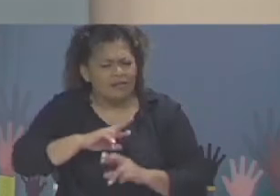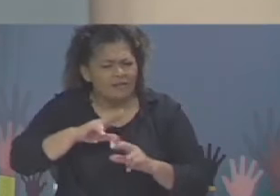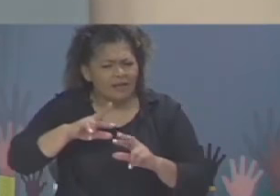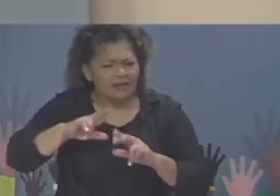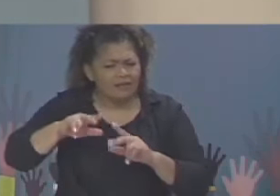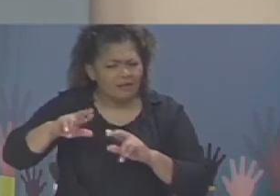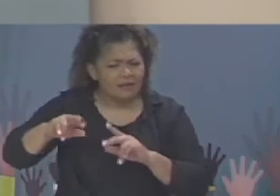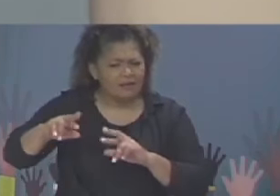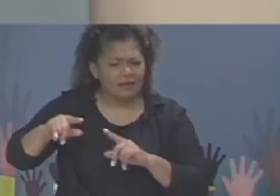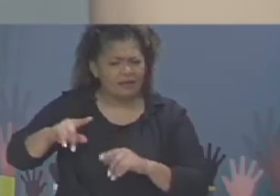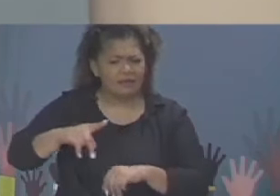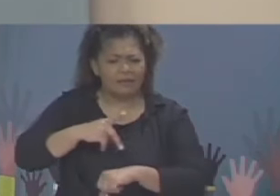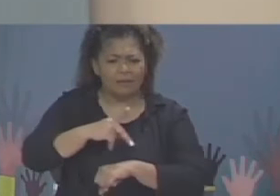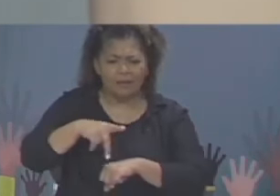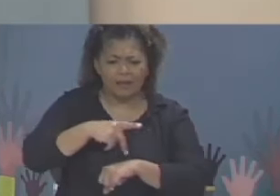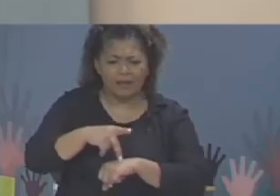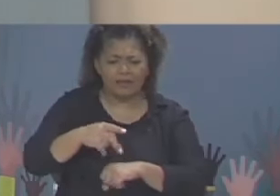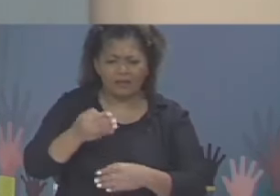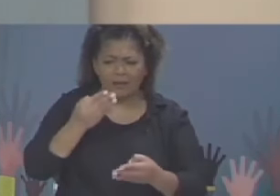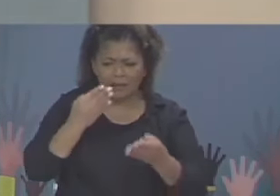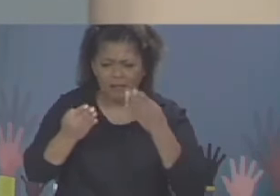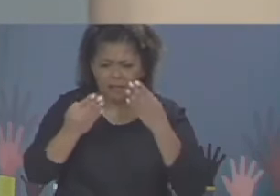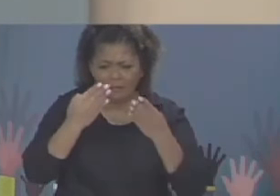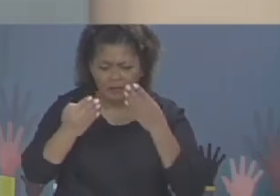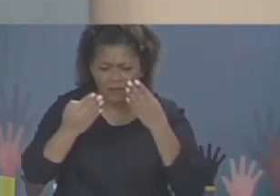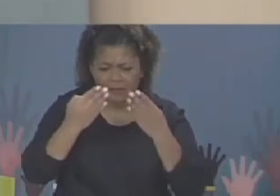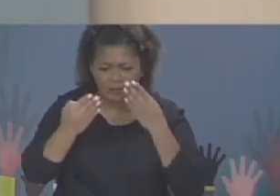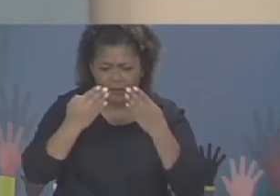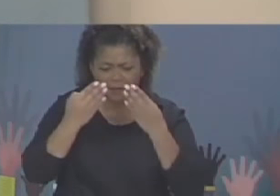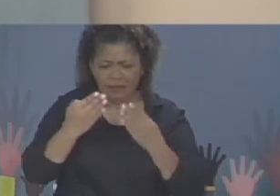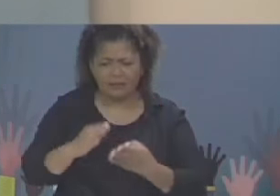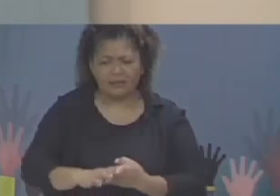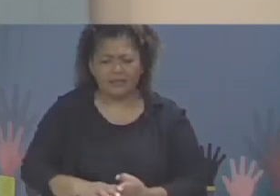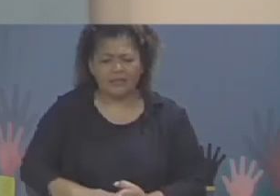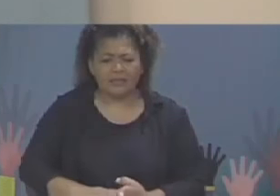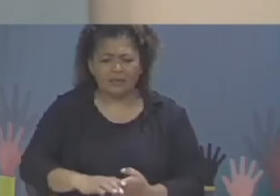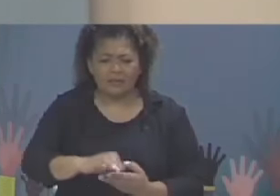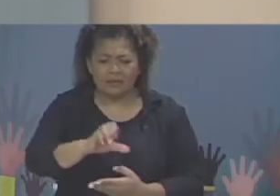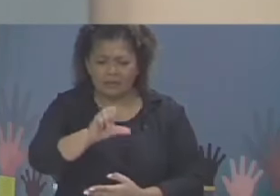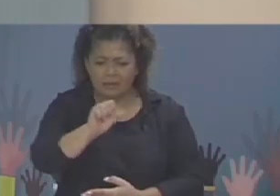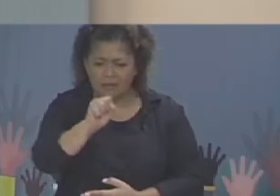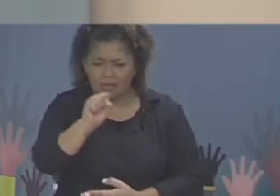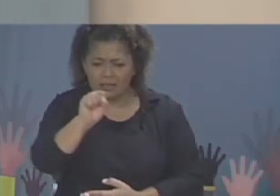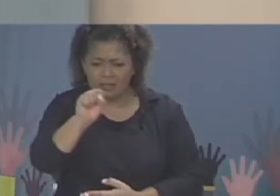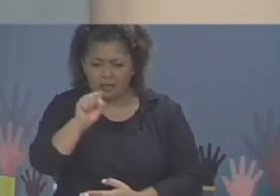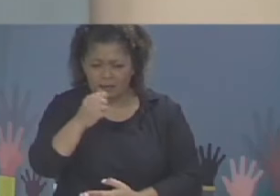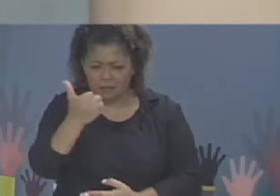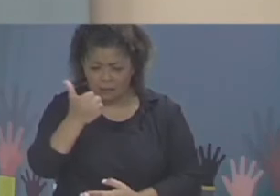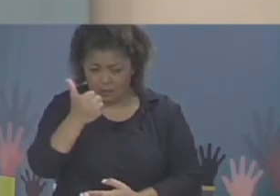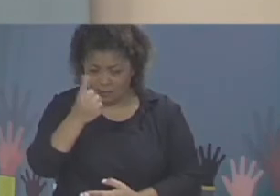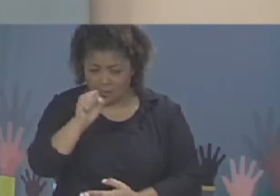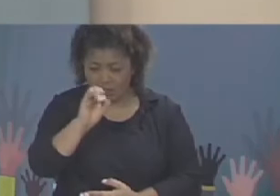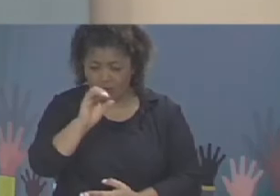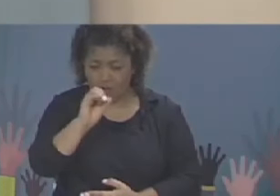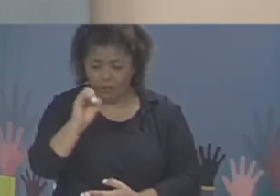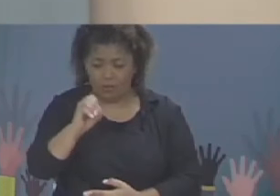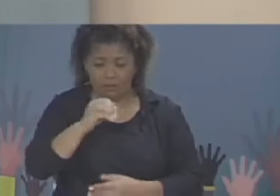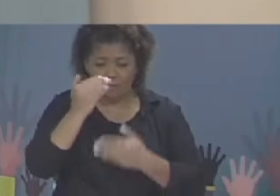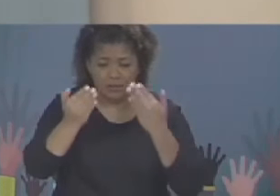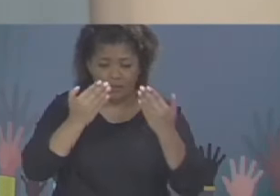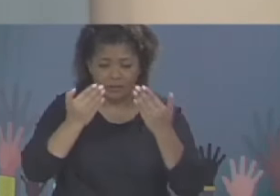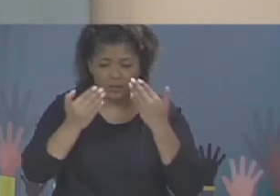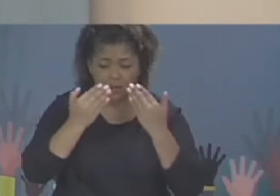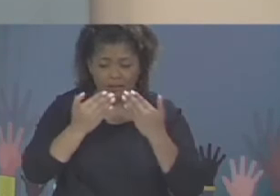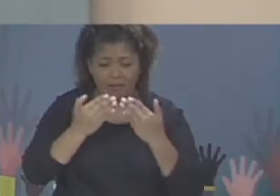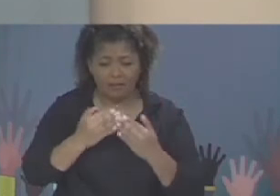se não me engano, em psicólogos per capita, perde somente para a Argentina, nós temos 108 psicólogos a cada 100 mil habitantes. Se, de um lado, nós